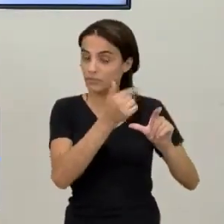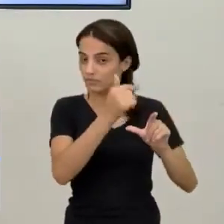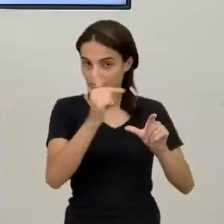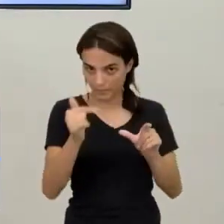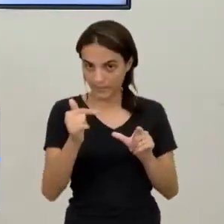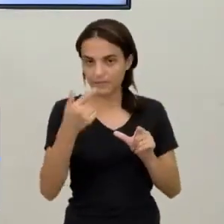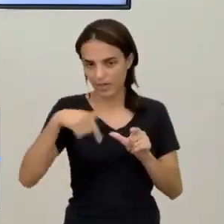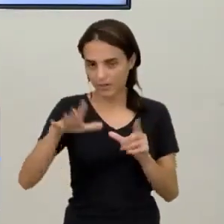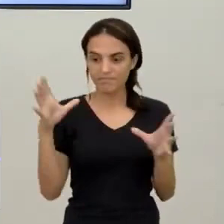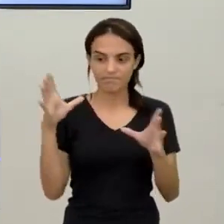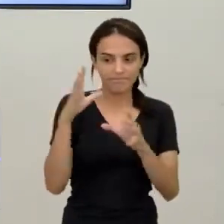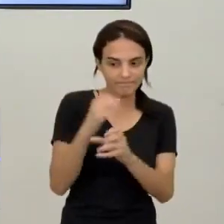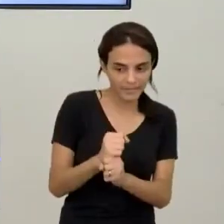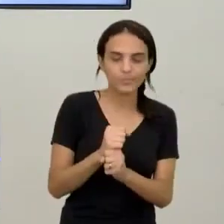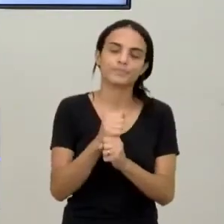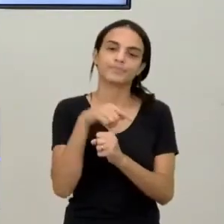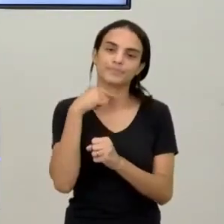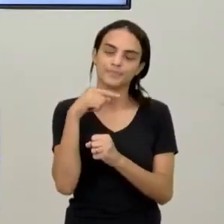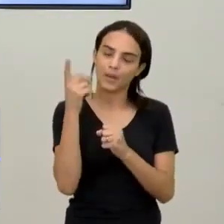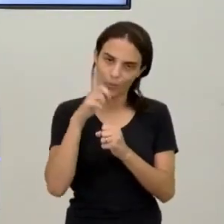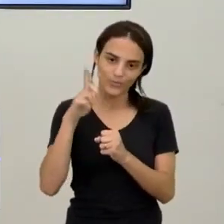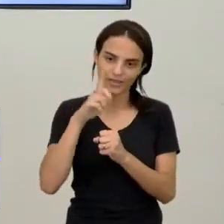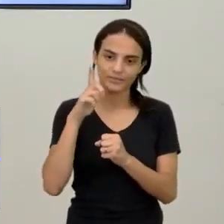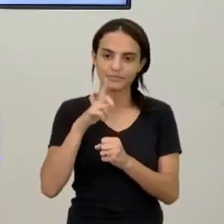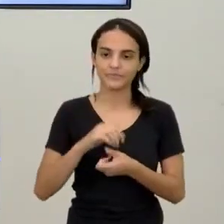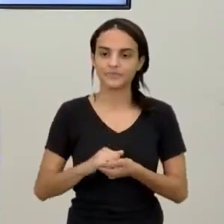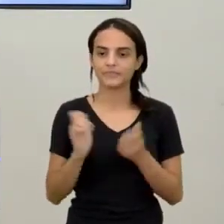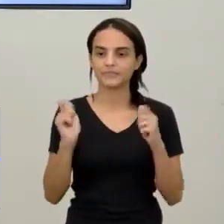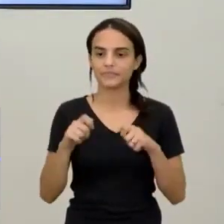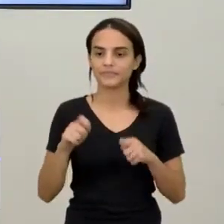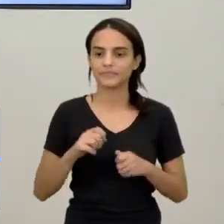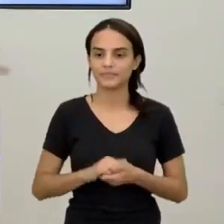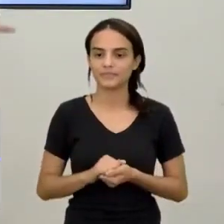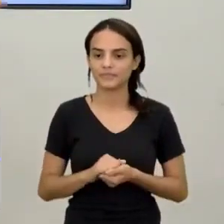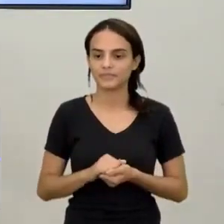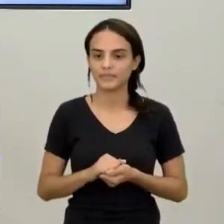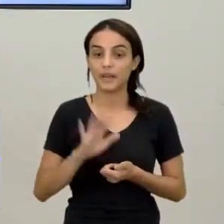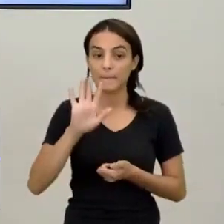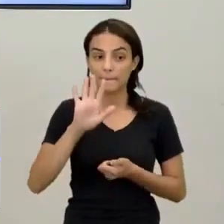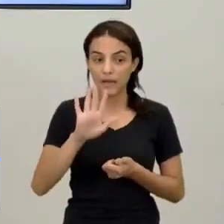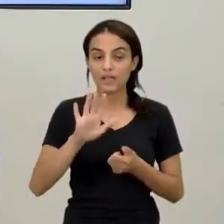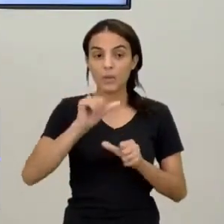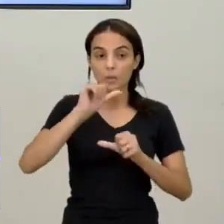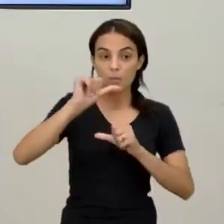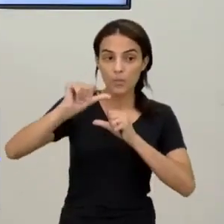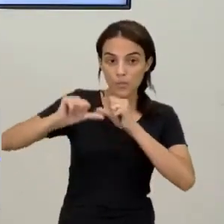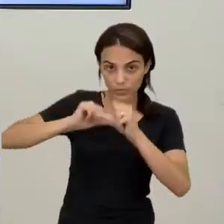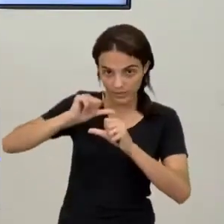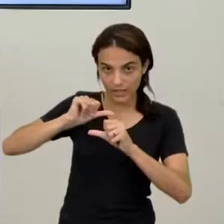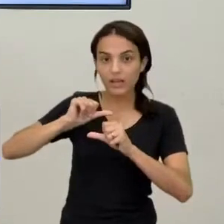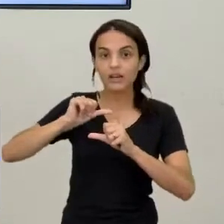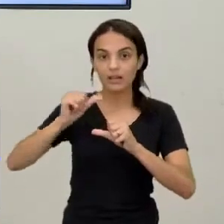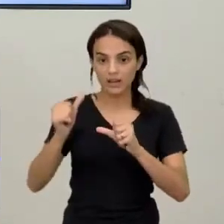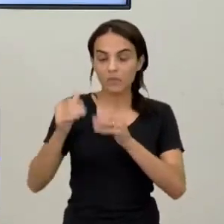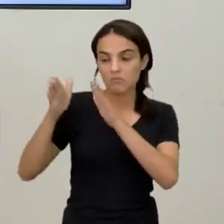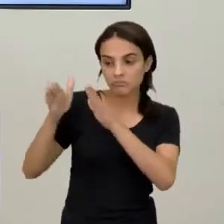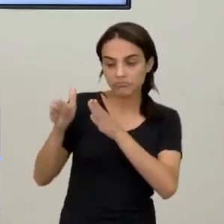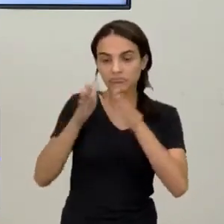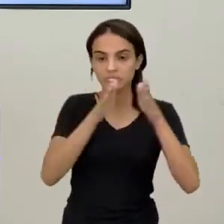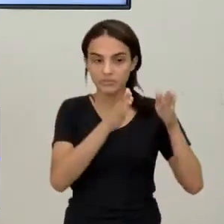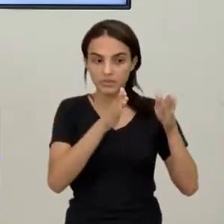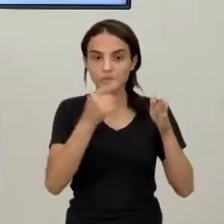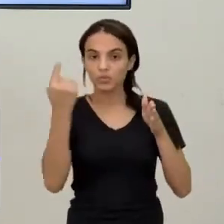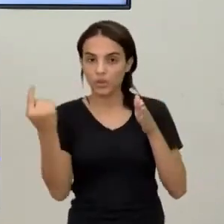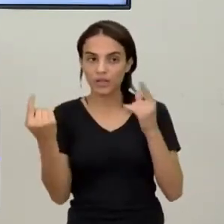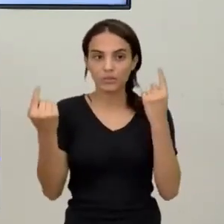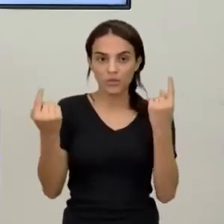para a gente poder fazer as contas de operações aí, tá certo? Só que é o seguinte, cada vez que eu trocar, né, a posição aí de um